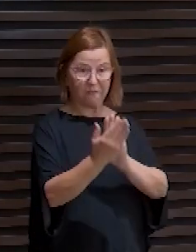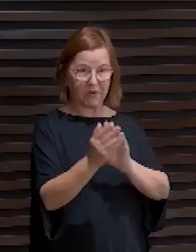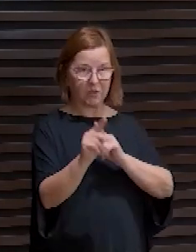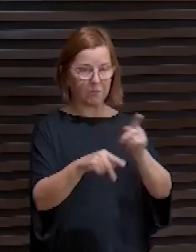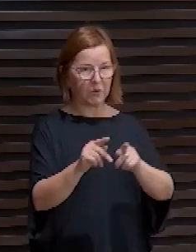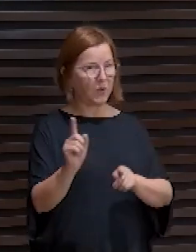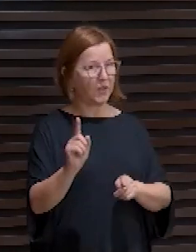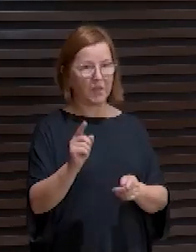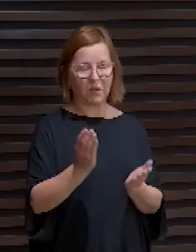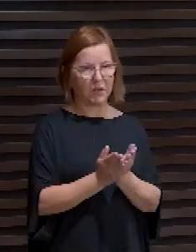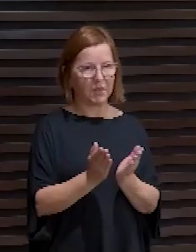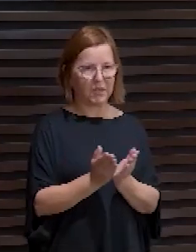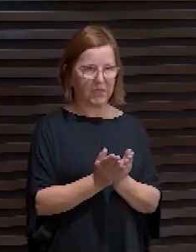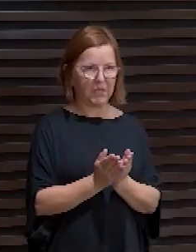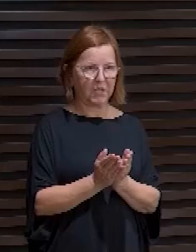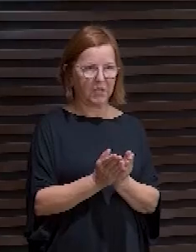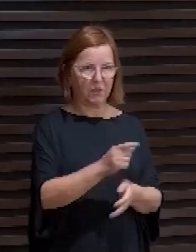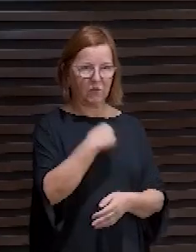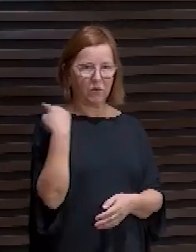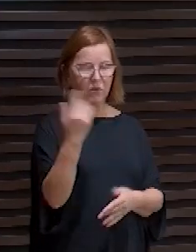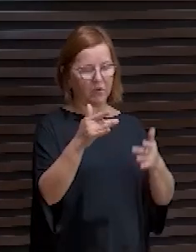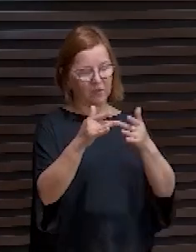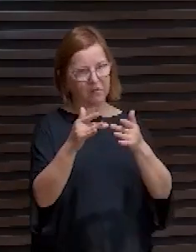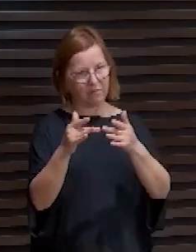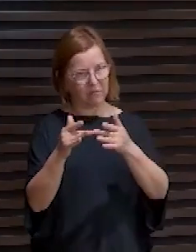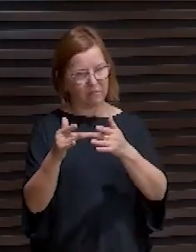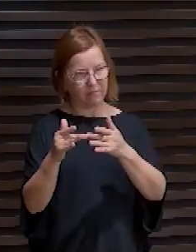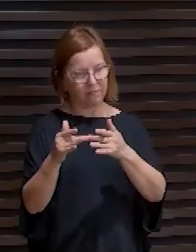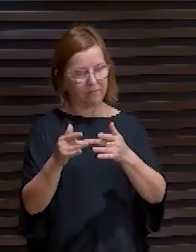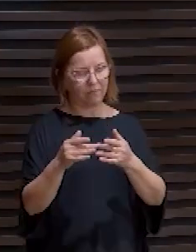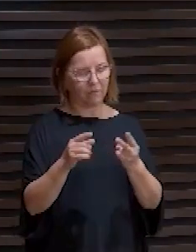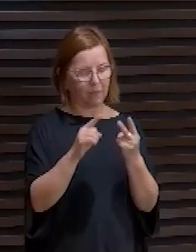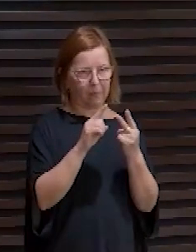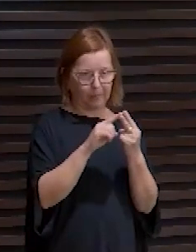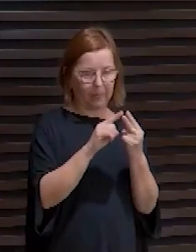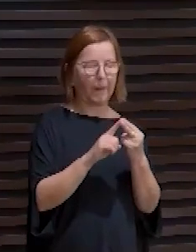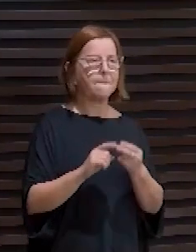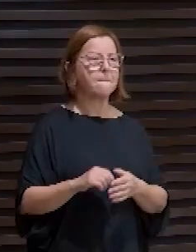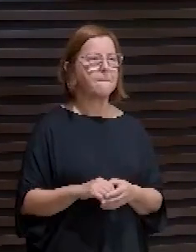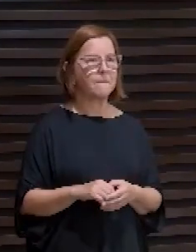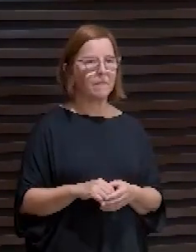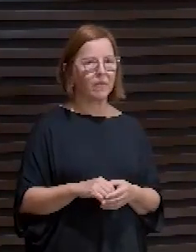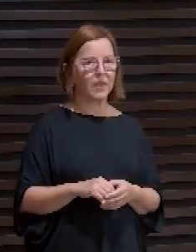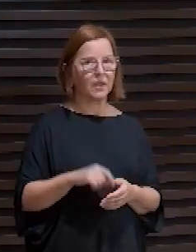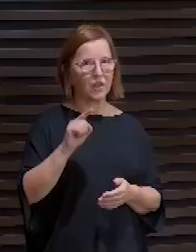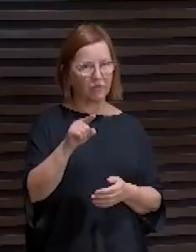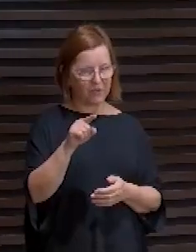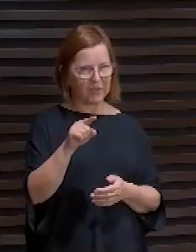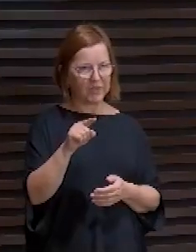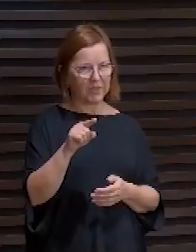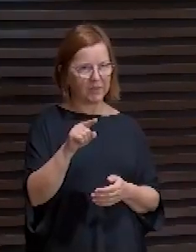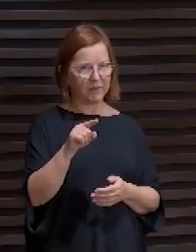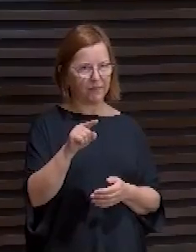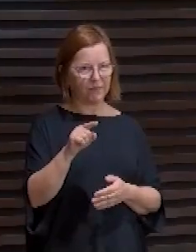não cristãs do nosso relacionamento? Segundo, você costuma